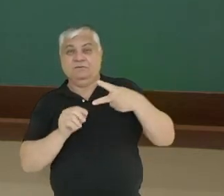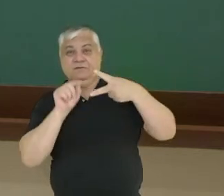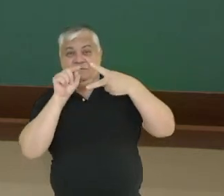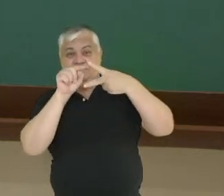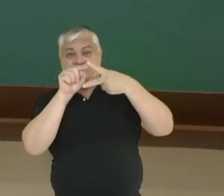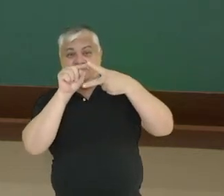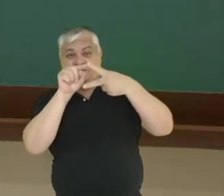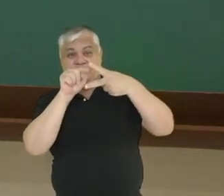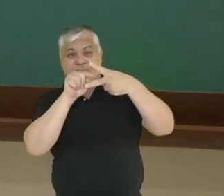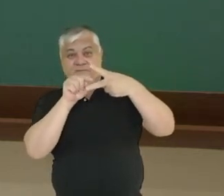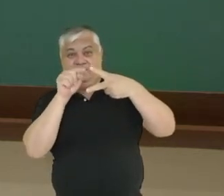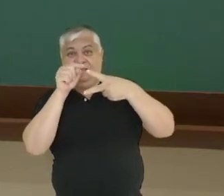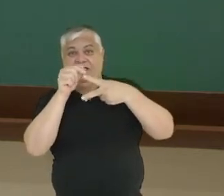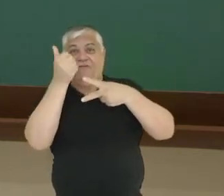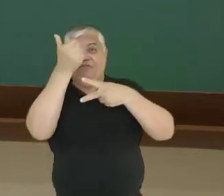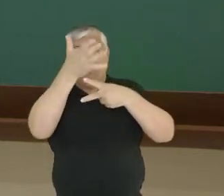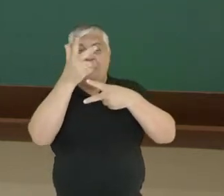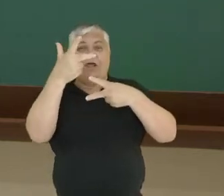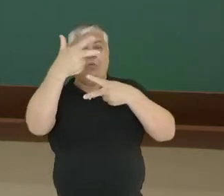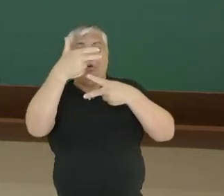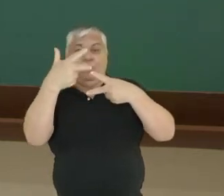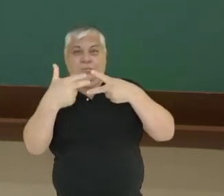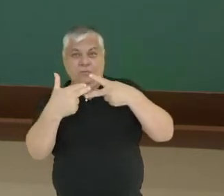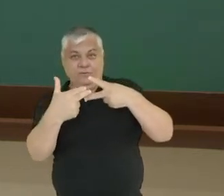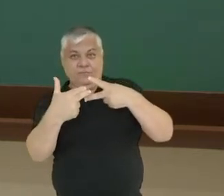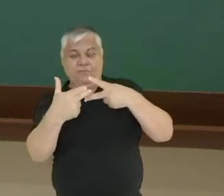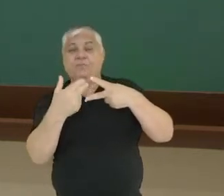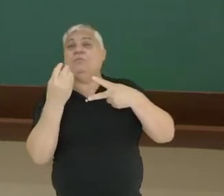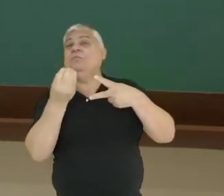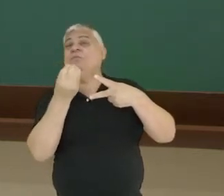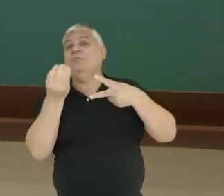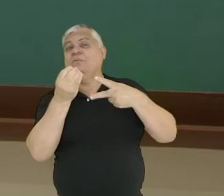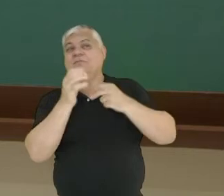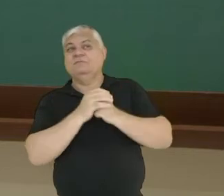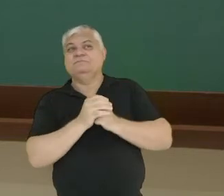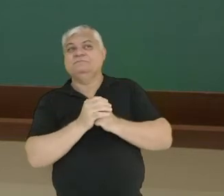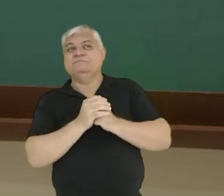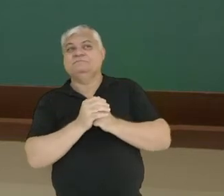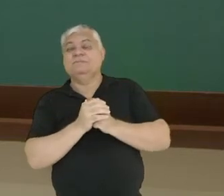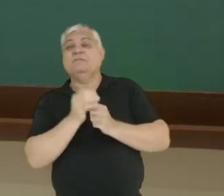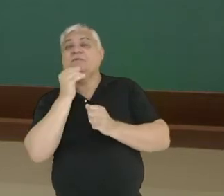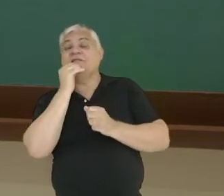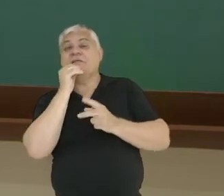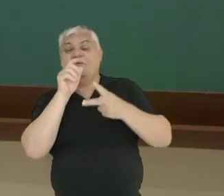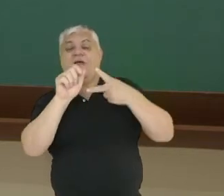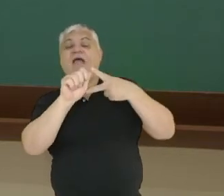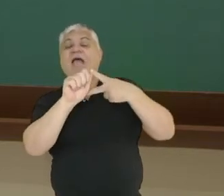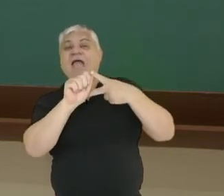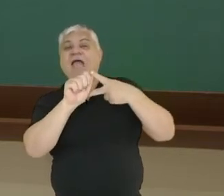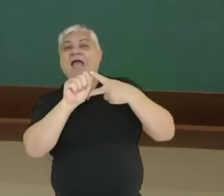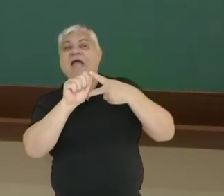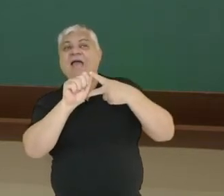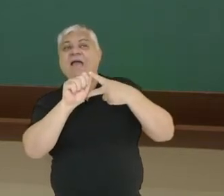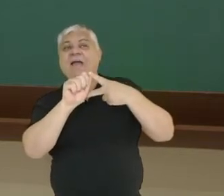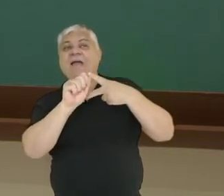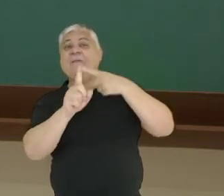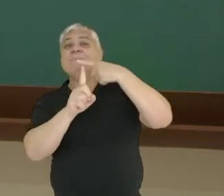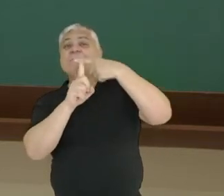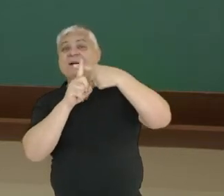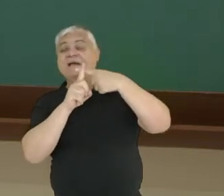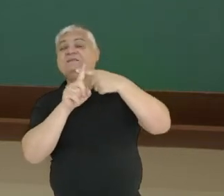e externo correspondentes? Então, o ângulo A mais o